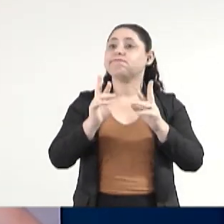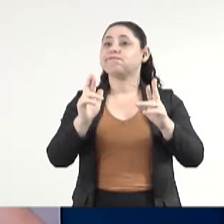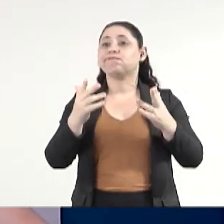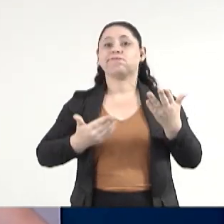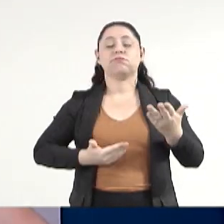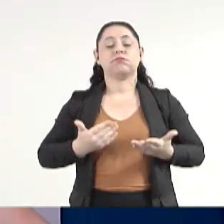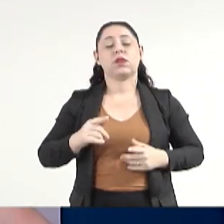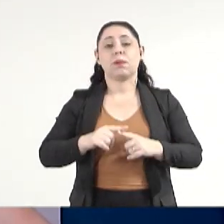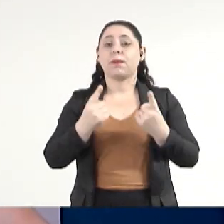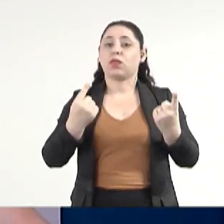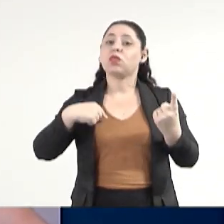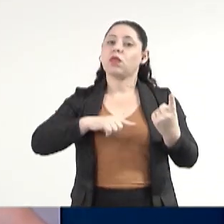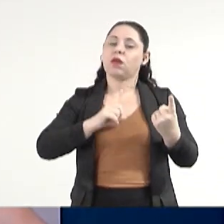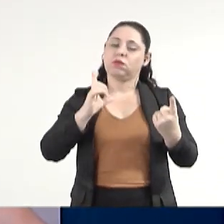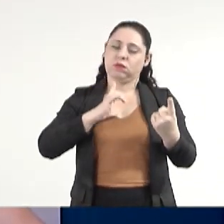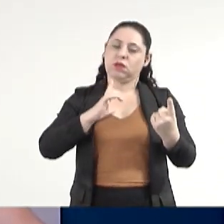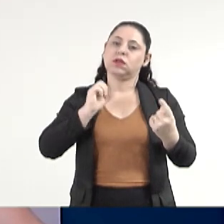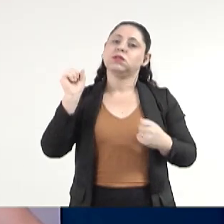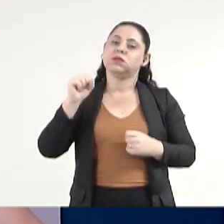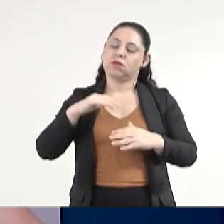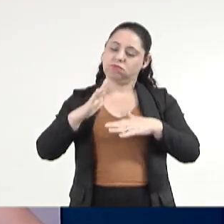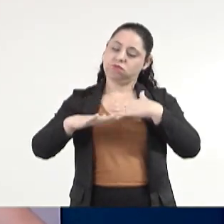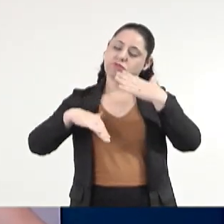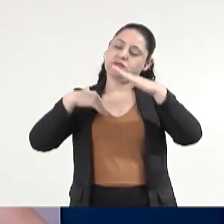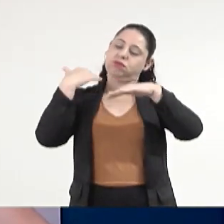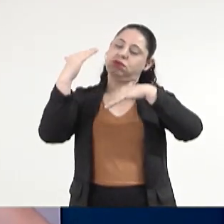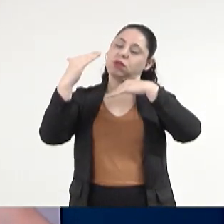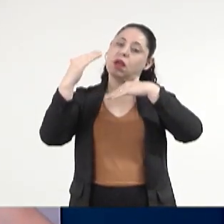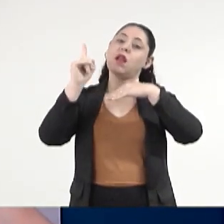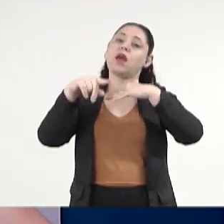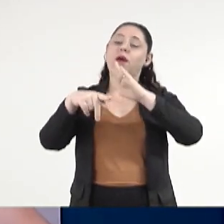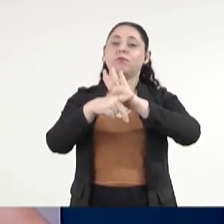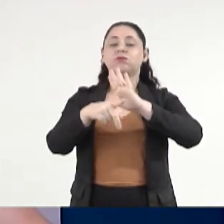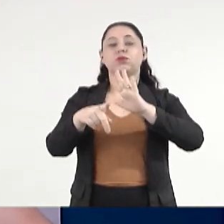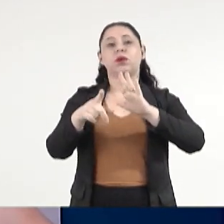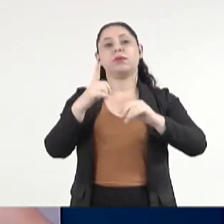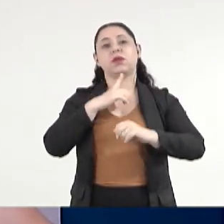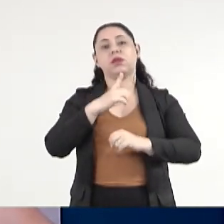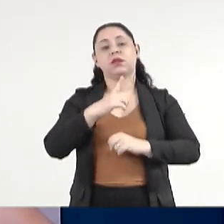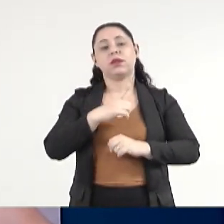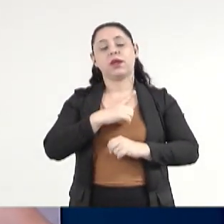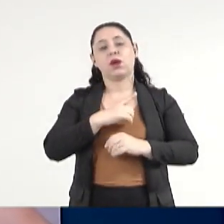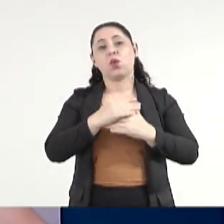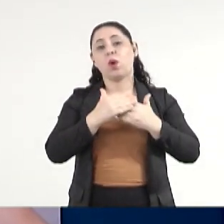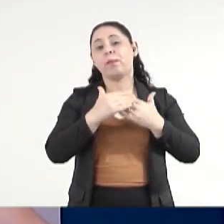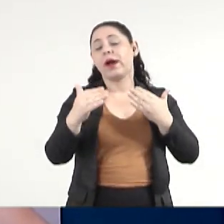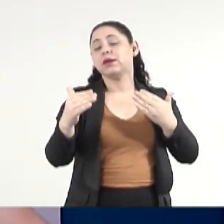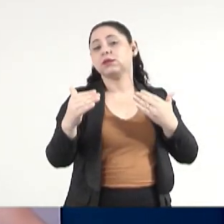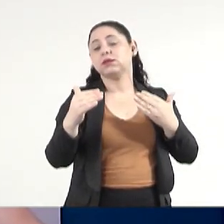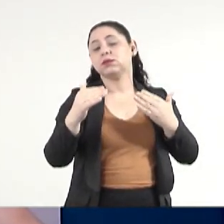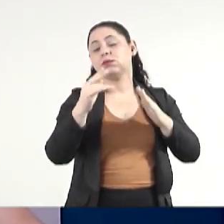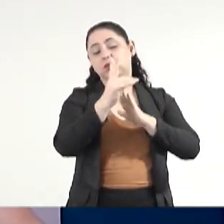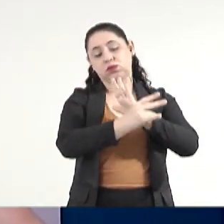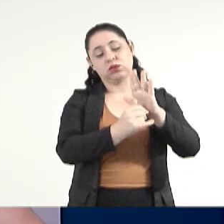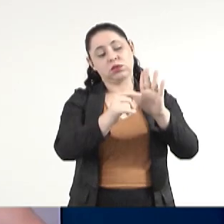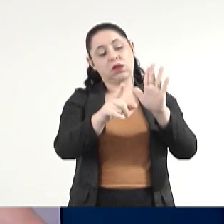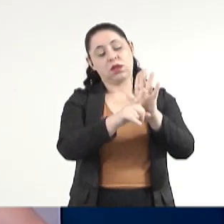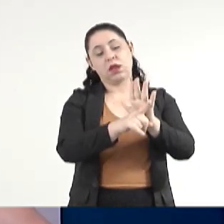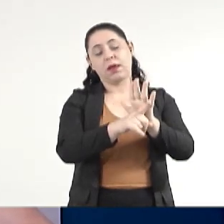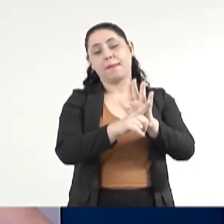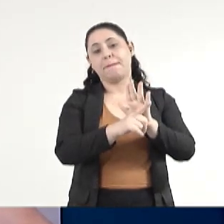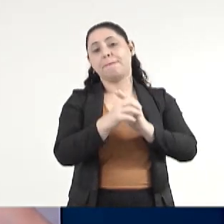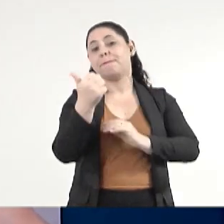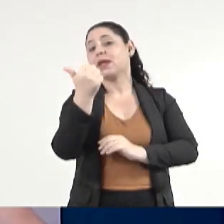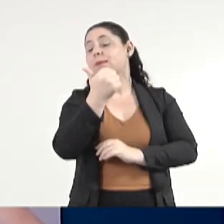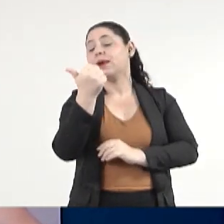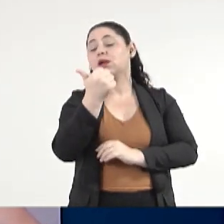anseio do servidor, mas nós temos sim um avanço esse que passa a vigorar os projetos que tramitaram hoje a